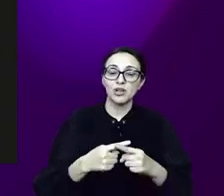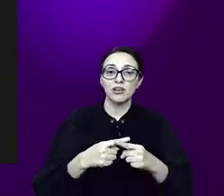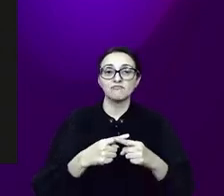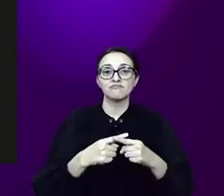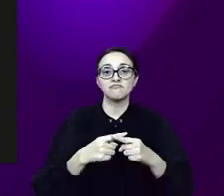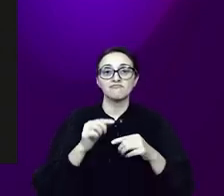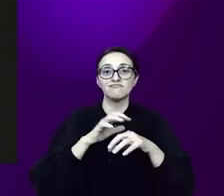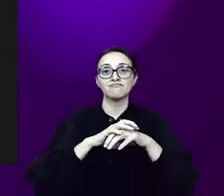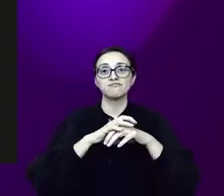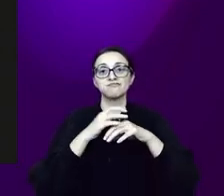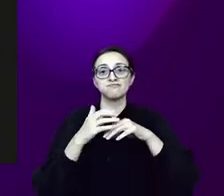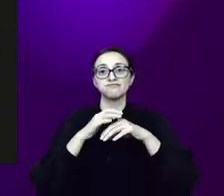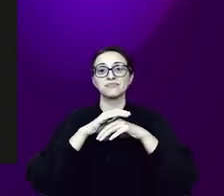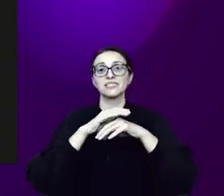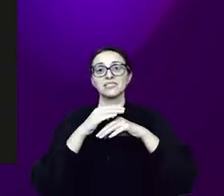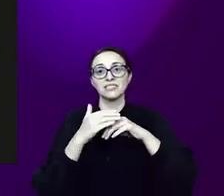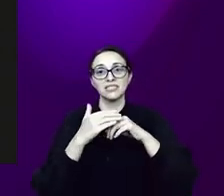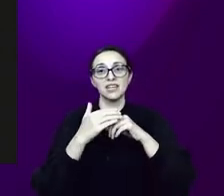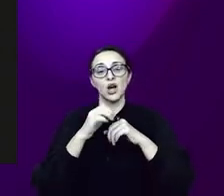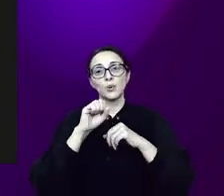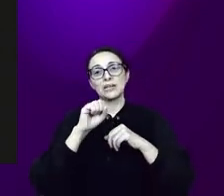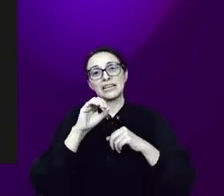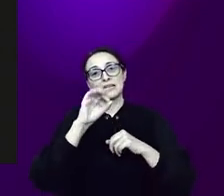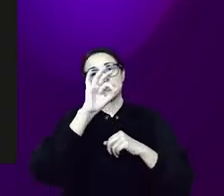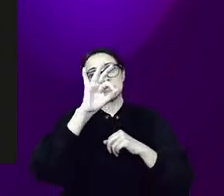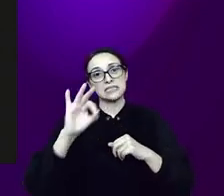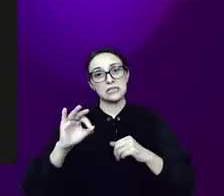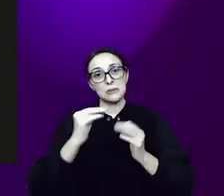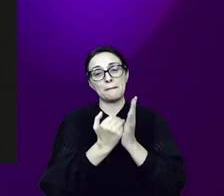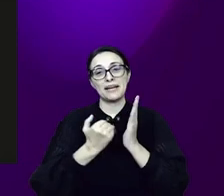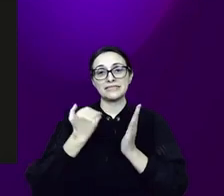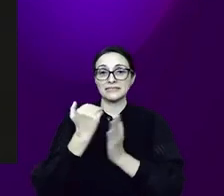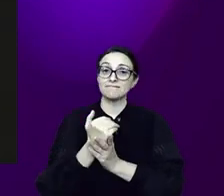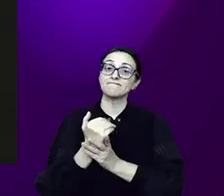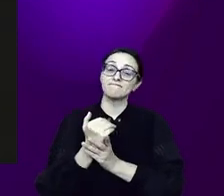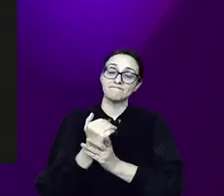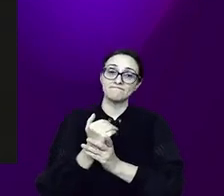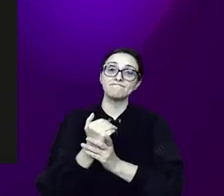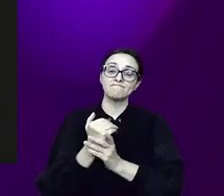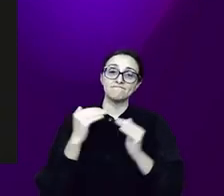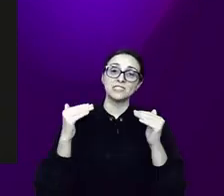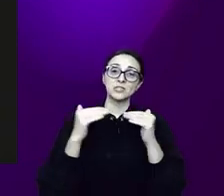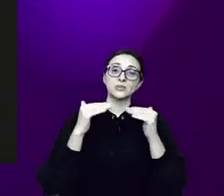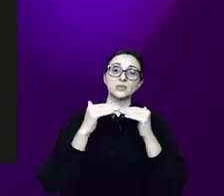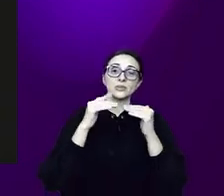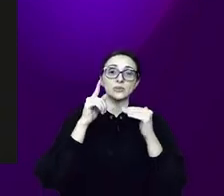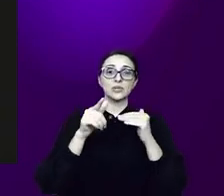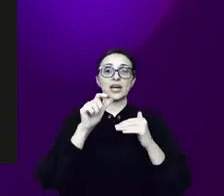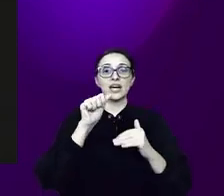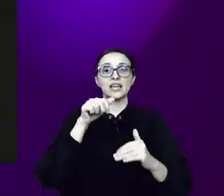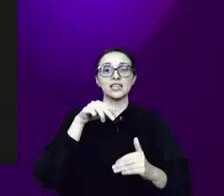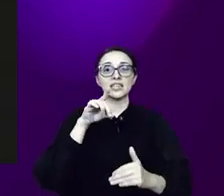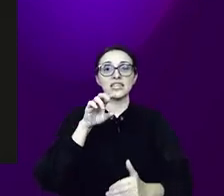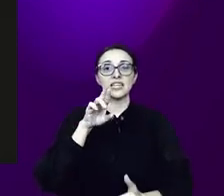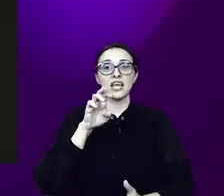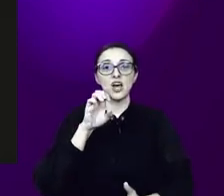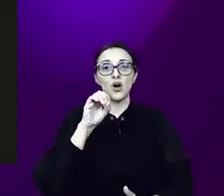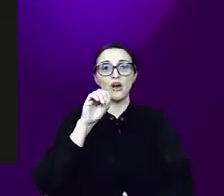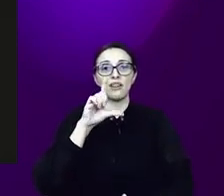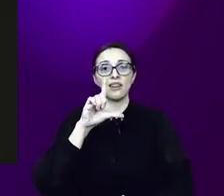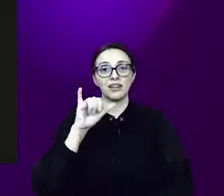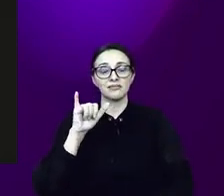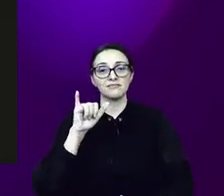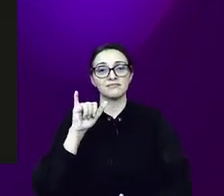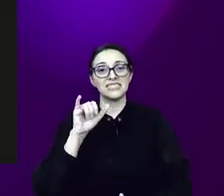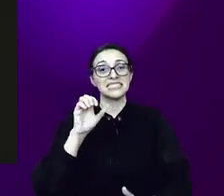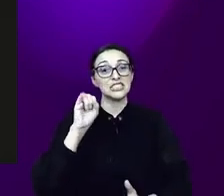subluxação de, sei lá, muito mais que 80%, né? Eu concordo com o Andreoli, eu acho que enquanto você